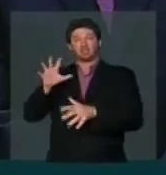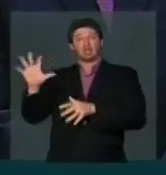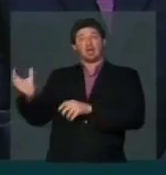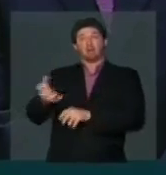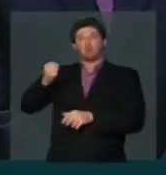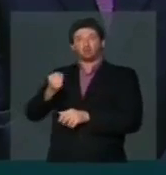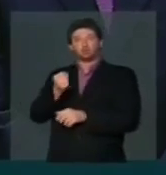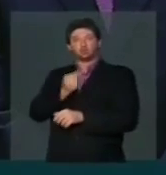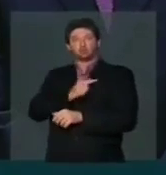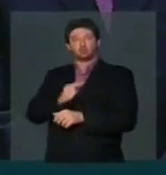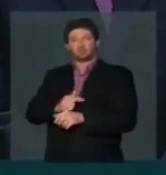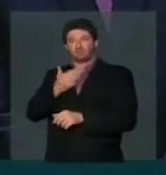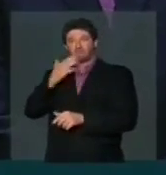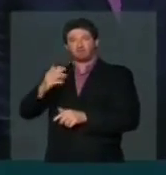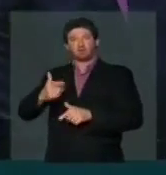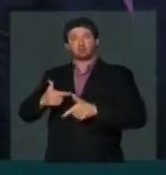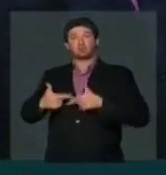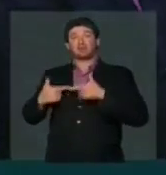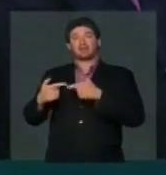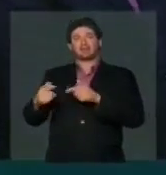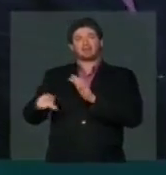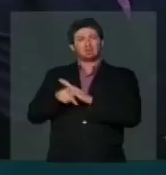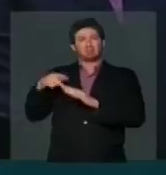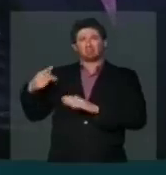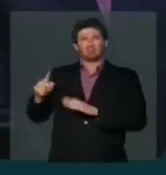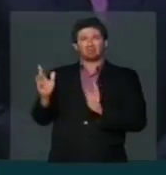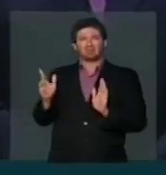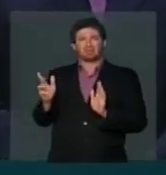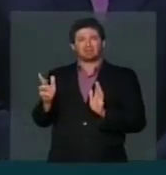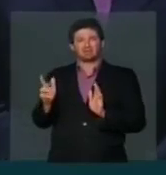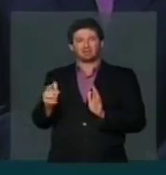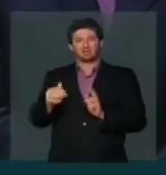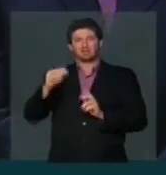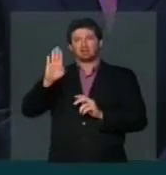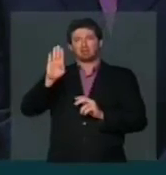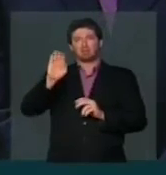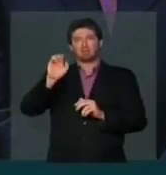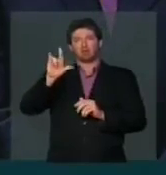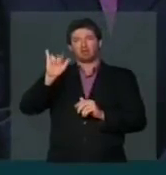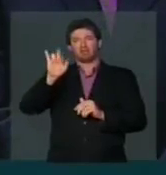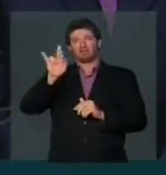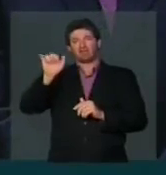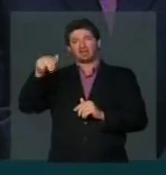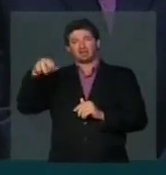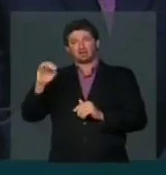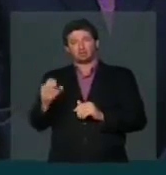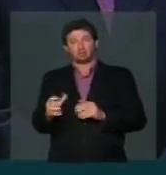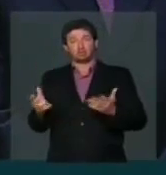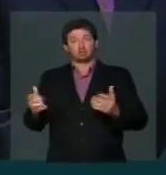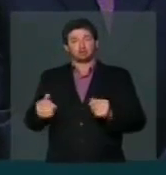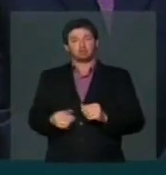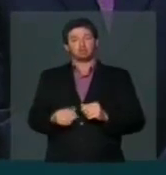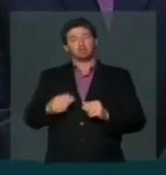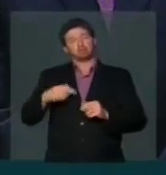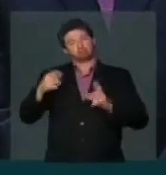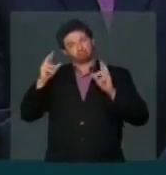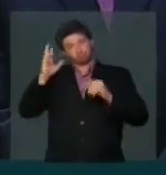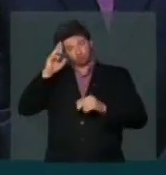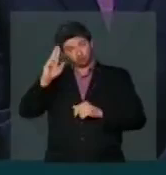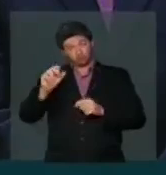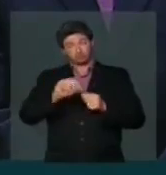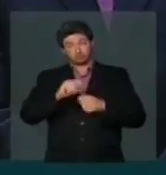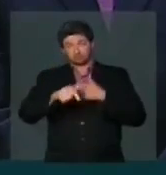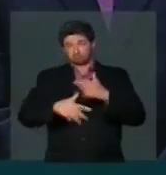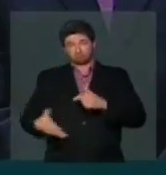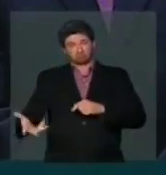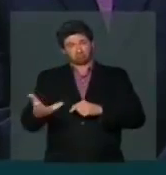máquina pública em nome de uma revolução que é só deles, a Revolução Bolivariana. Então espero que Vossa Excelência continue a fazer esse trabalho com